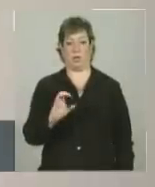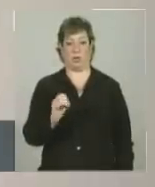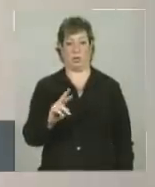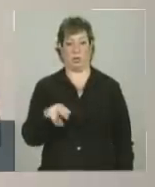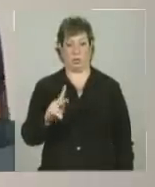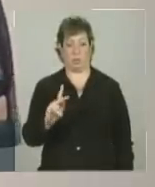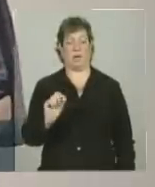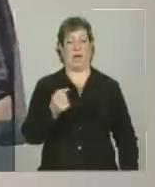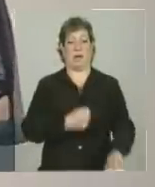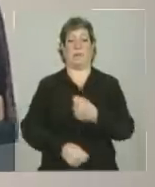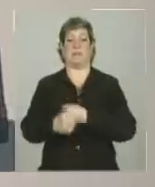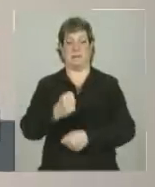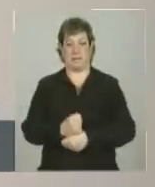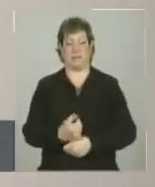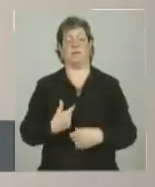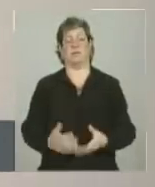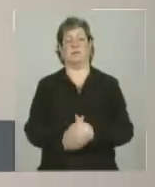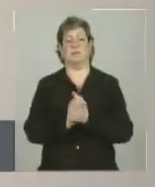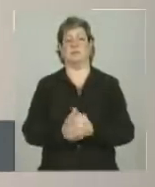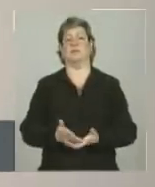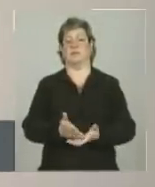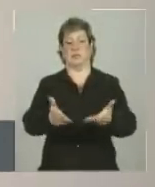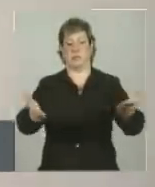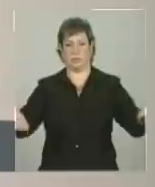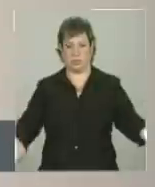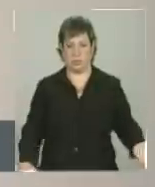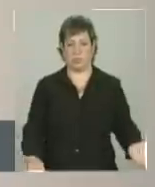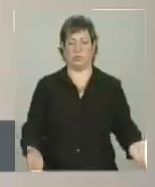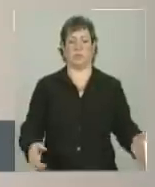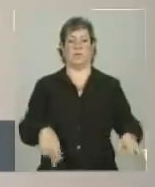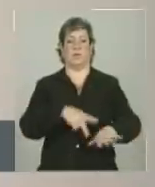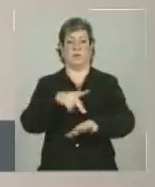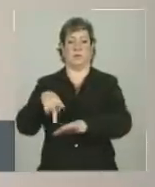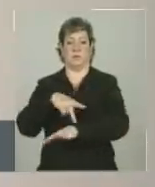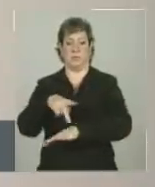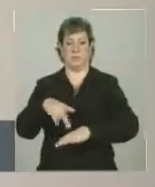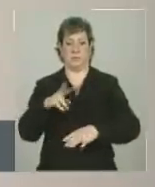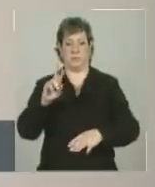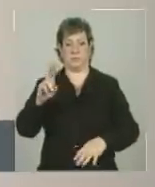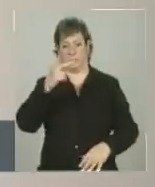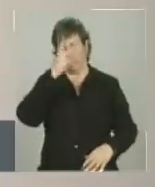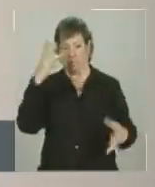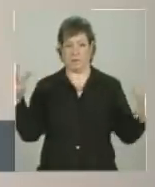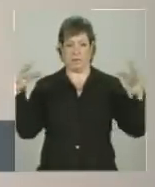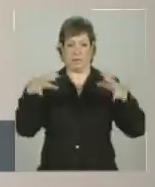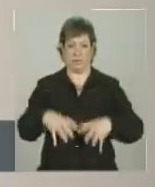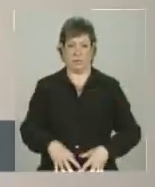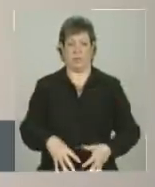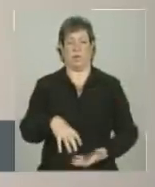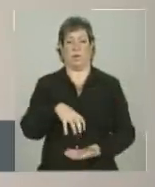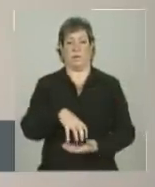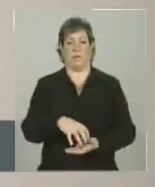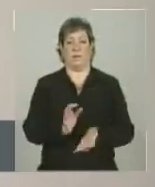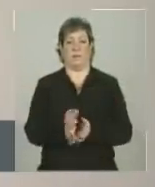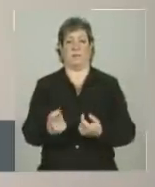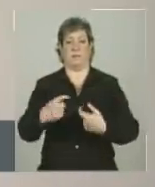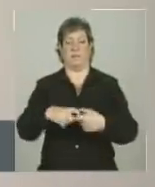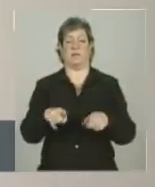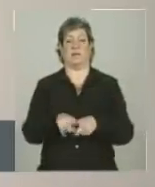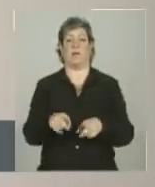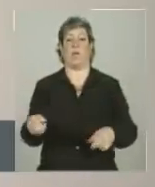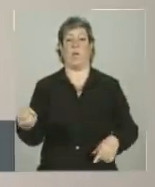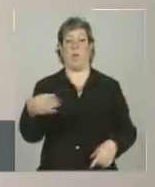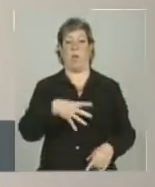os representantes dos países que compõem o Comitê Diretor da Parceria. Saúdo os novos membros